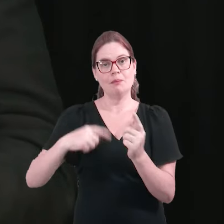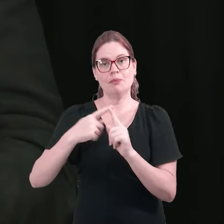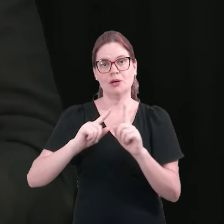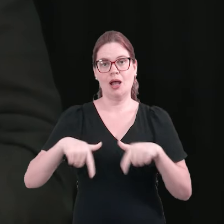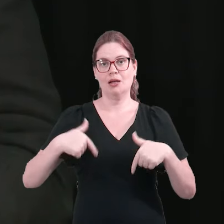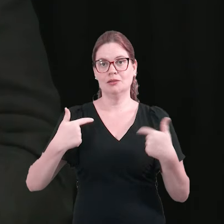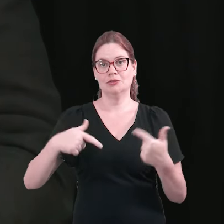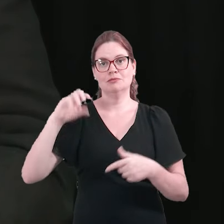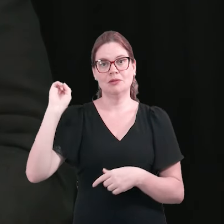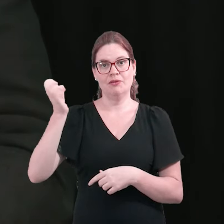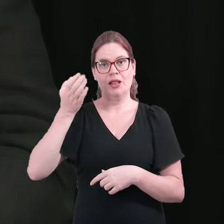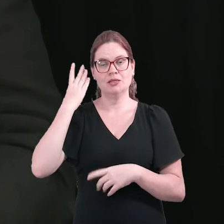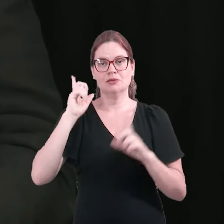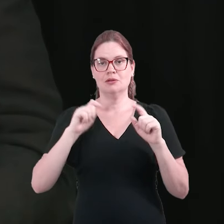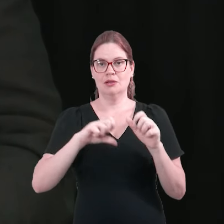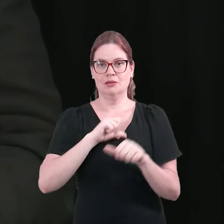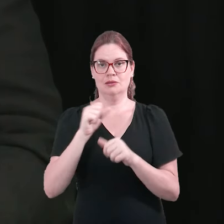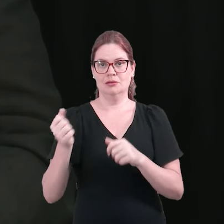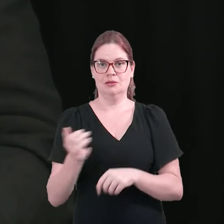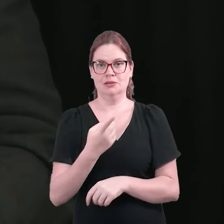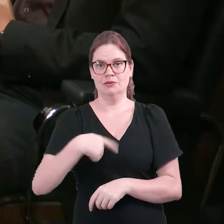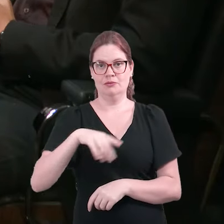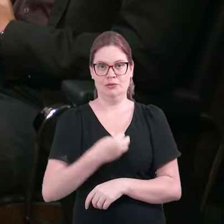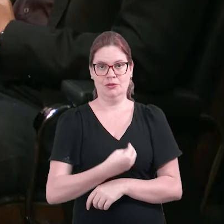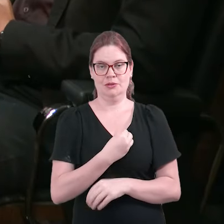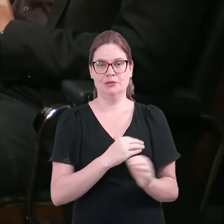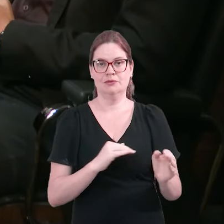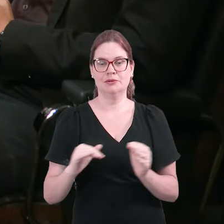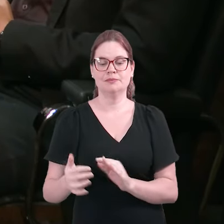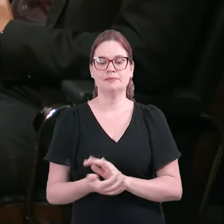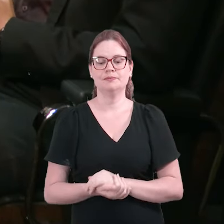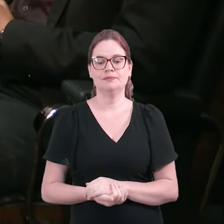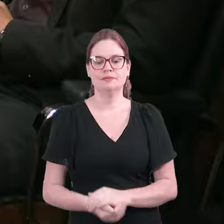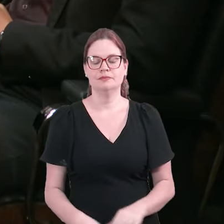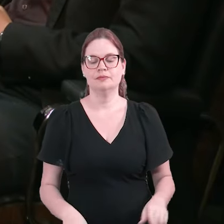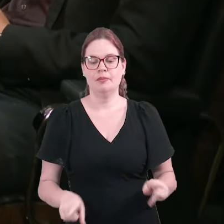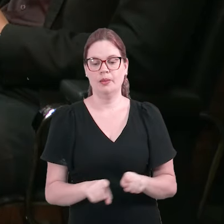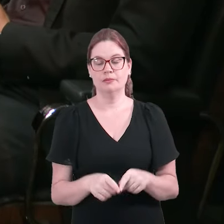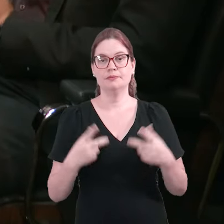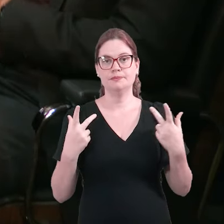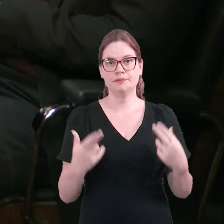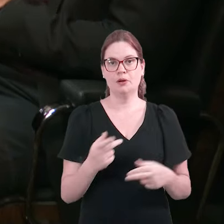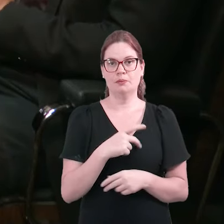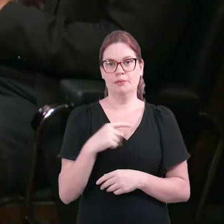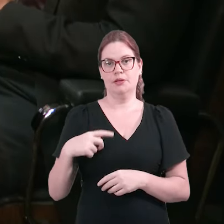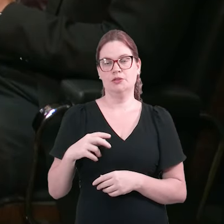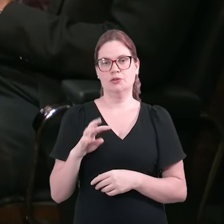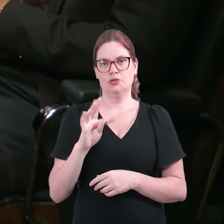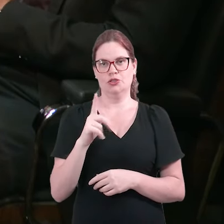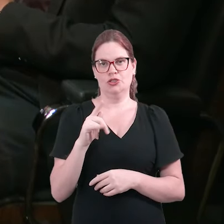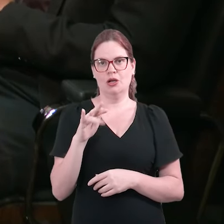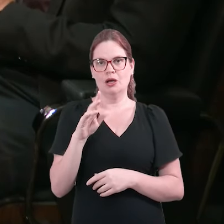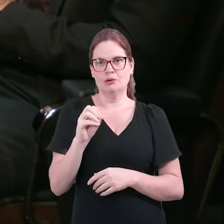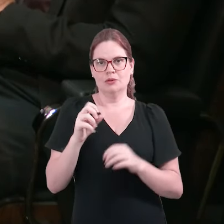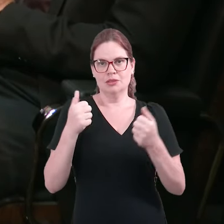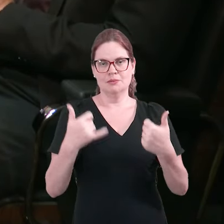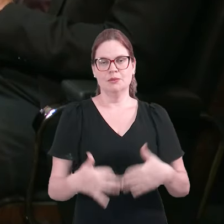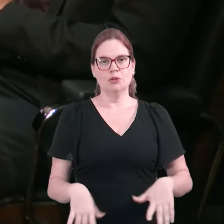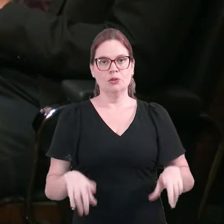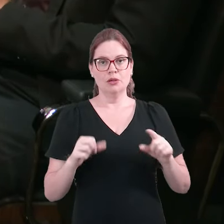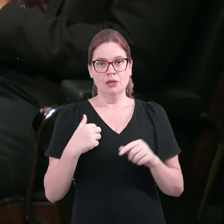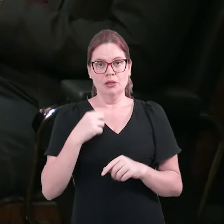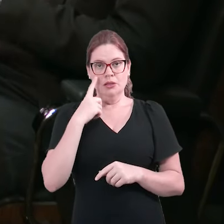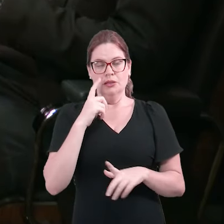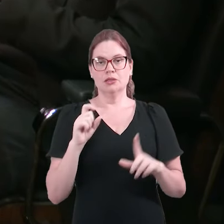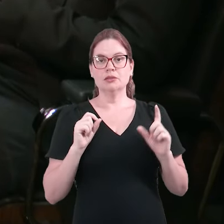ela transforma a vida do homem. E isso é que é maravilhoso. Maravilha. E uma coisa que o pastor Tiago falou aqui, né? É interessante